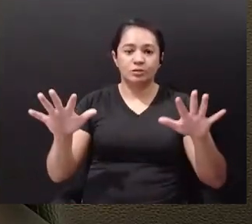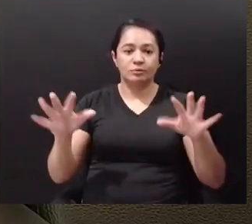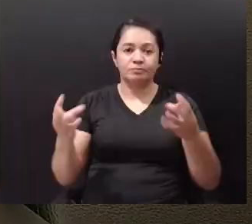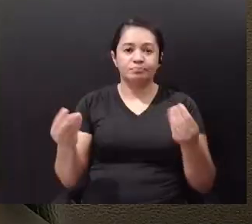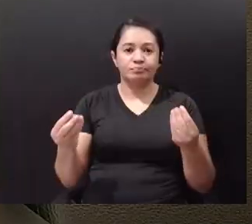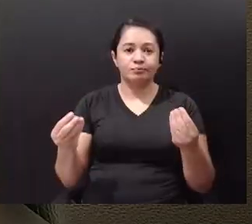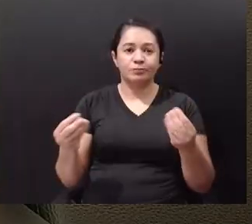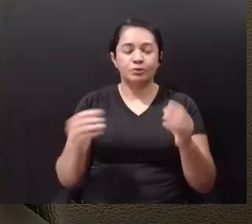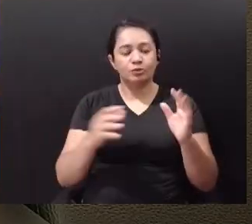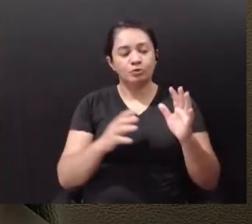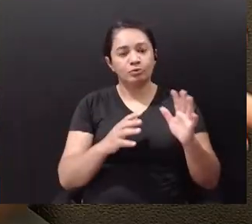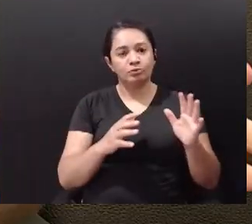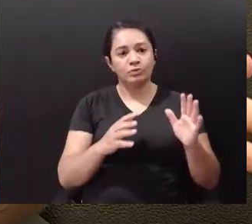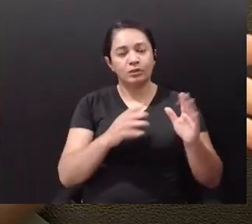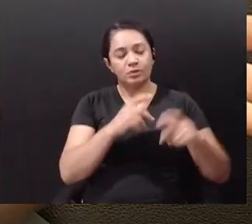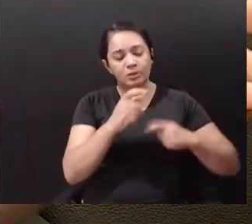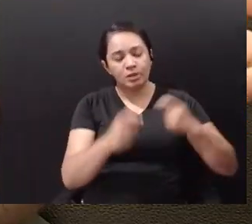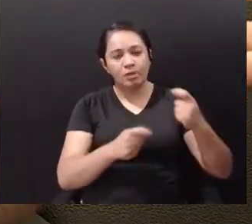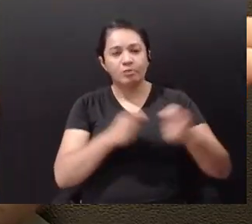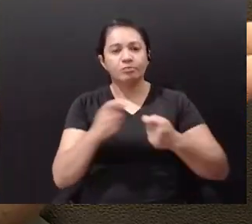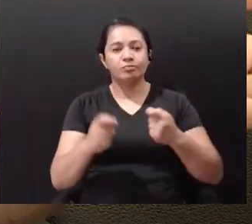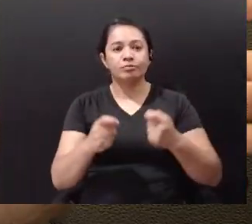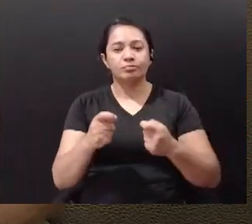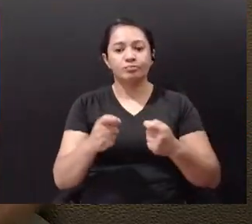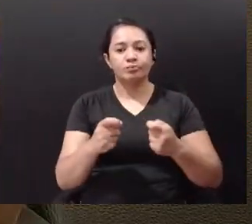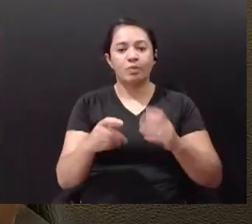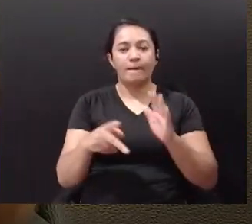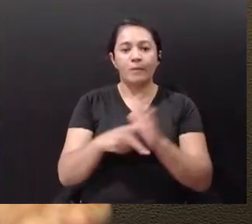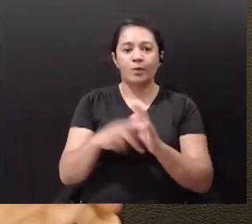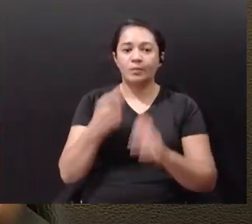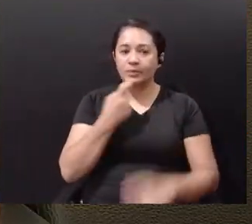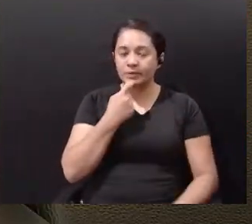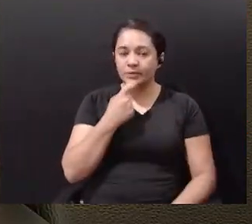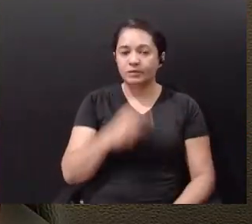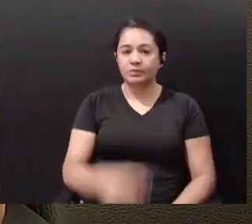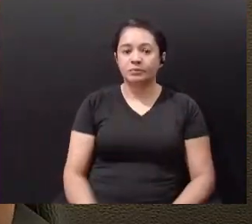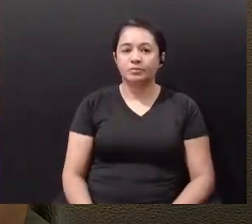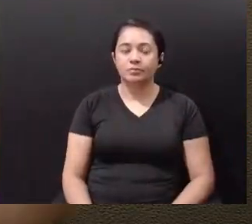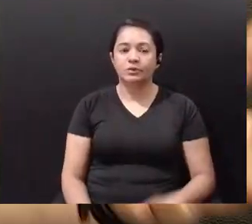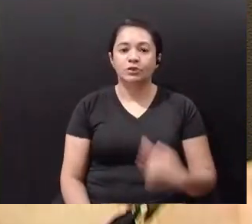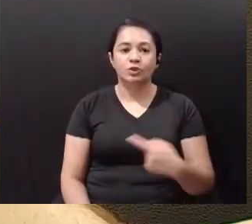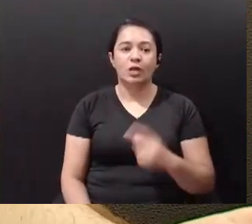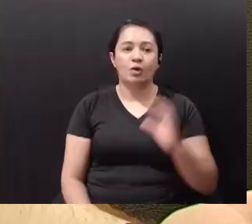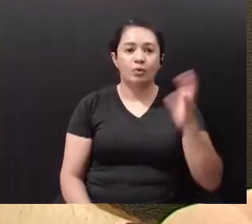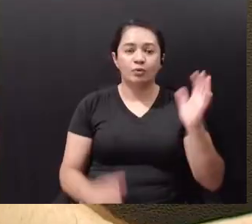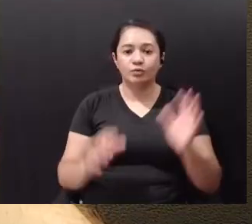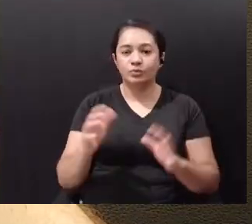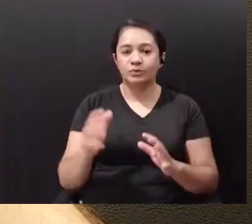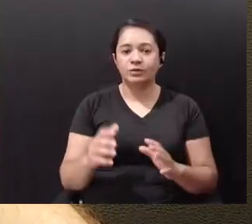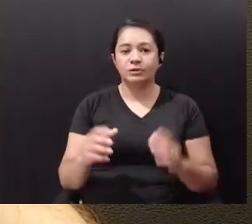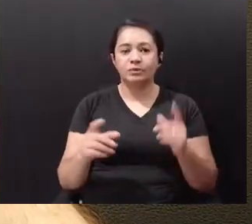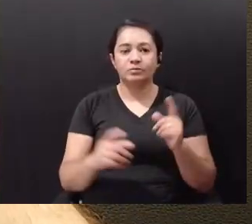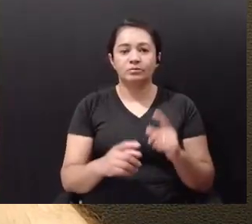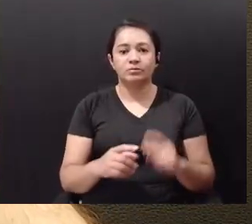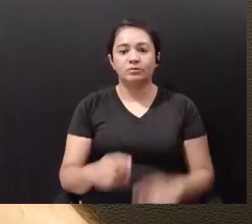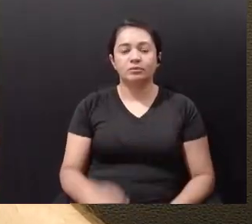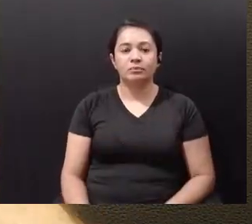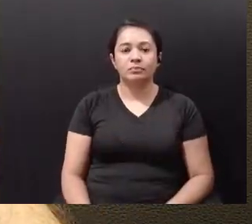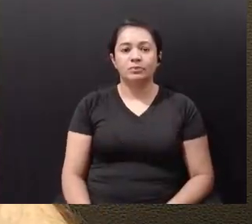da administração da cidade, né? Nós passamos a ter as intendências formadas e a ter uma